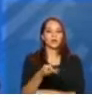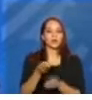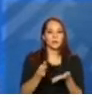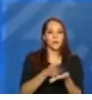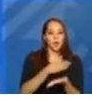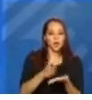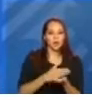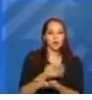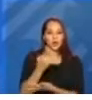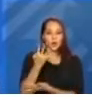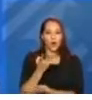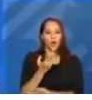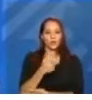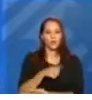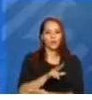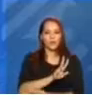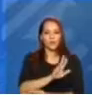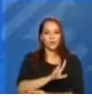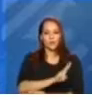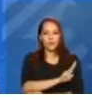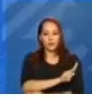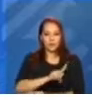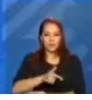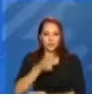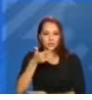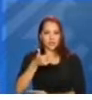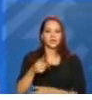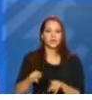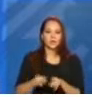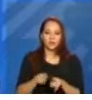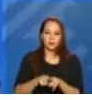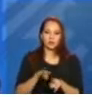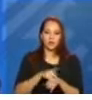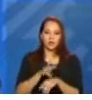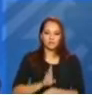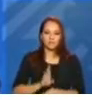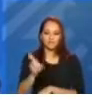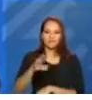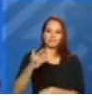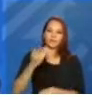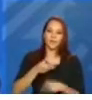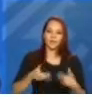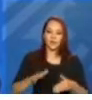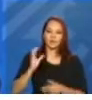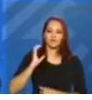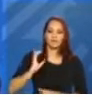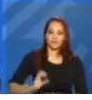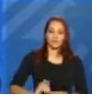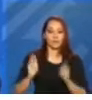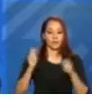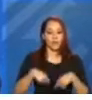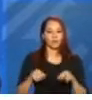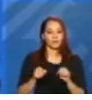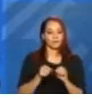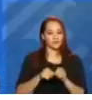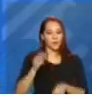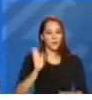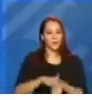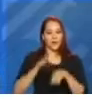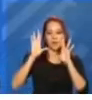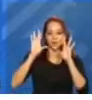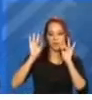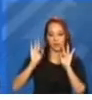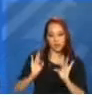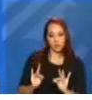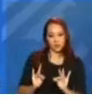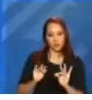vice-presidentes, representantes também do Ministério da Cidadania e da Dataprev, onde a gente pode fazer com muito mais